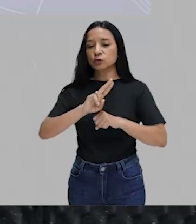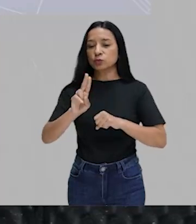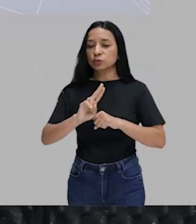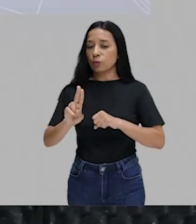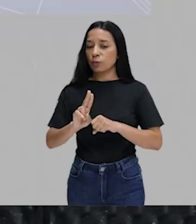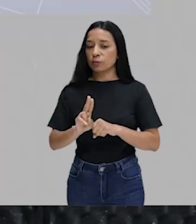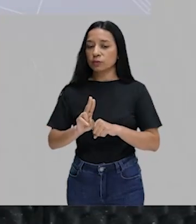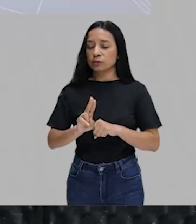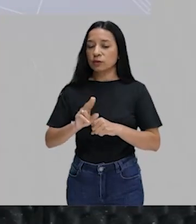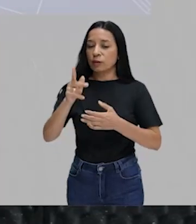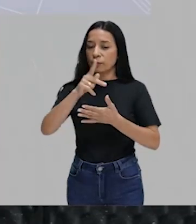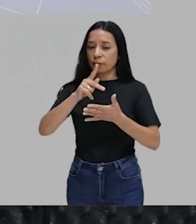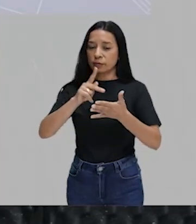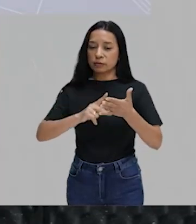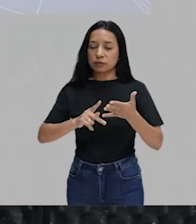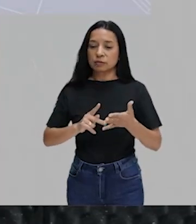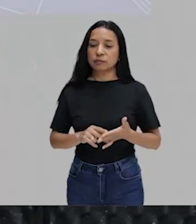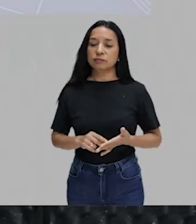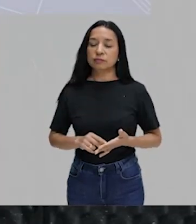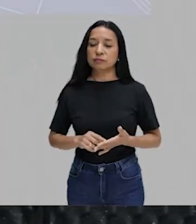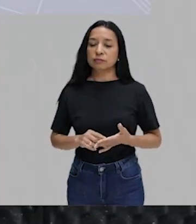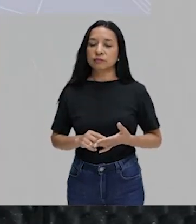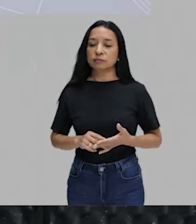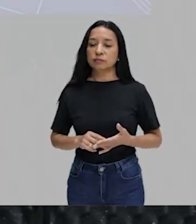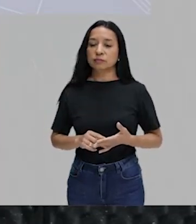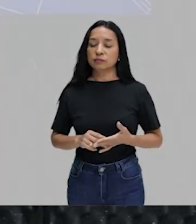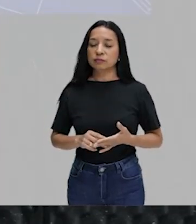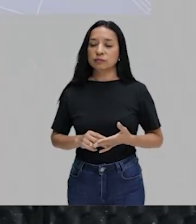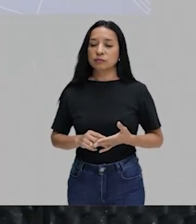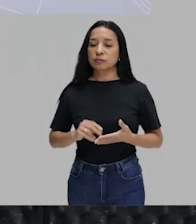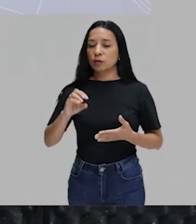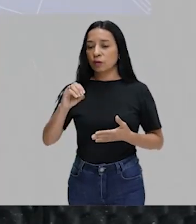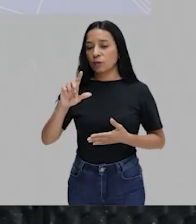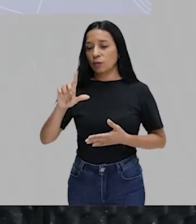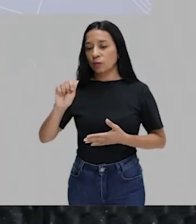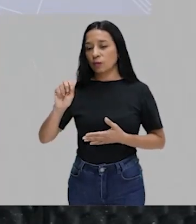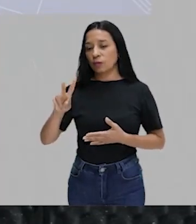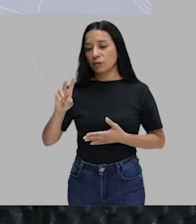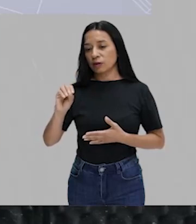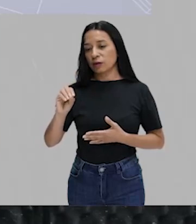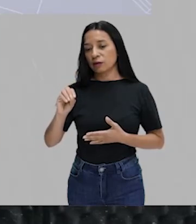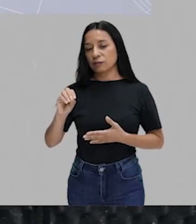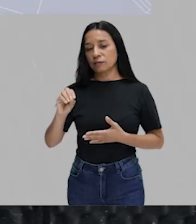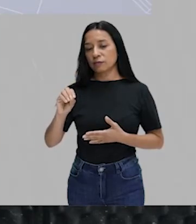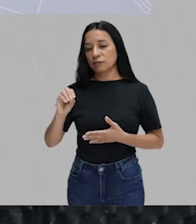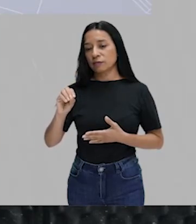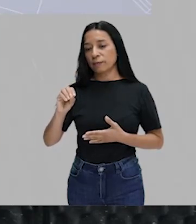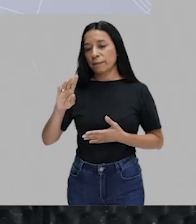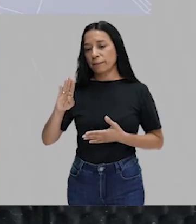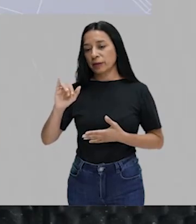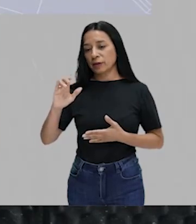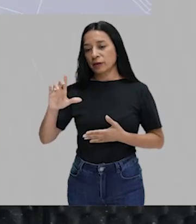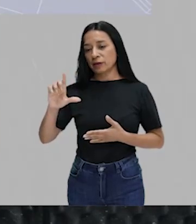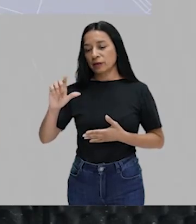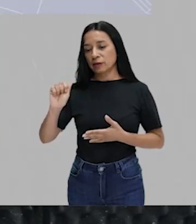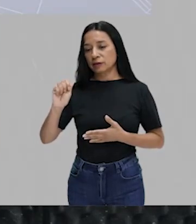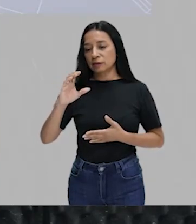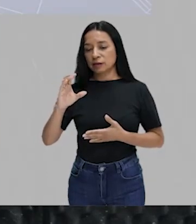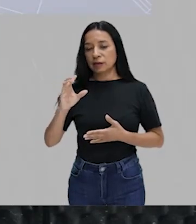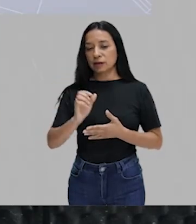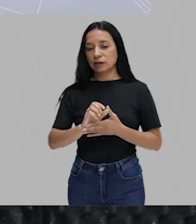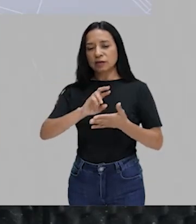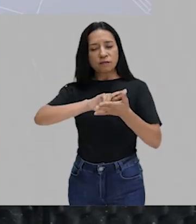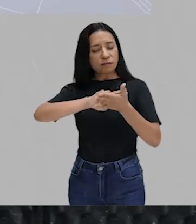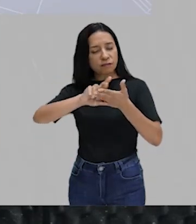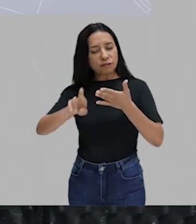parnasianismo só teve produção na poesia. Olavo Bilac, Goulart de Andrade, Teófilo